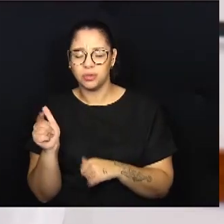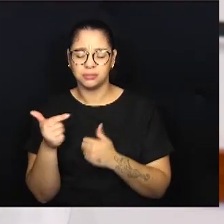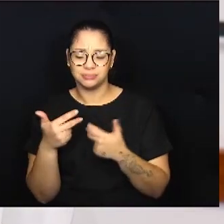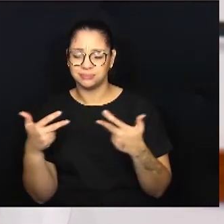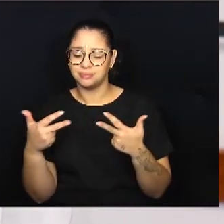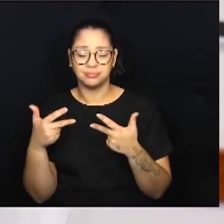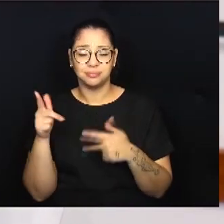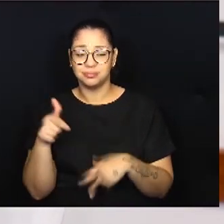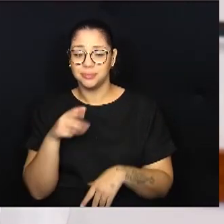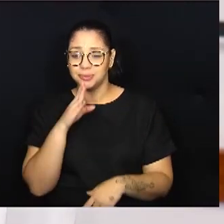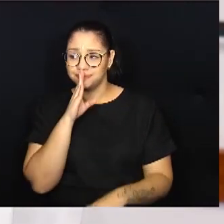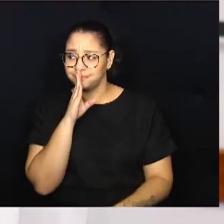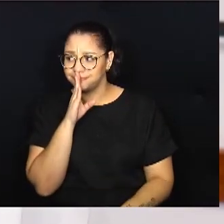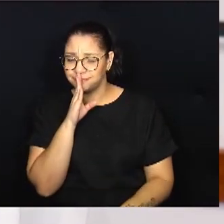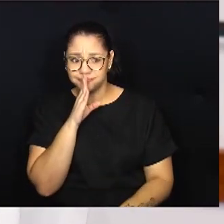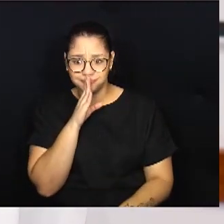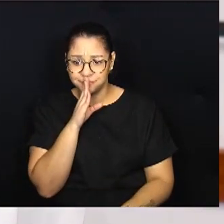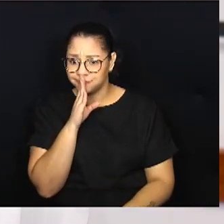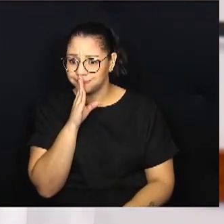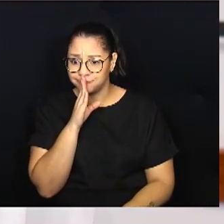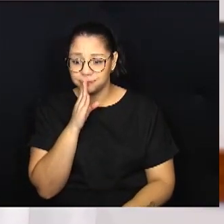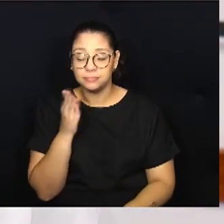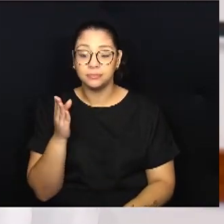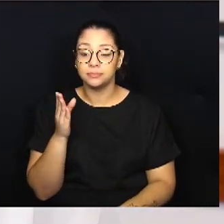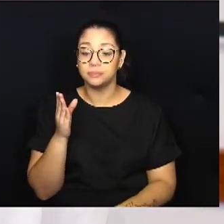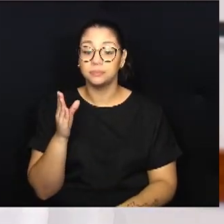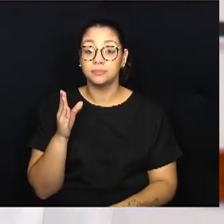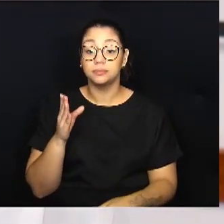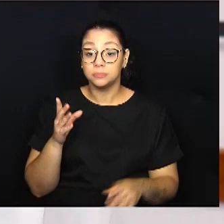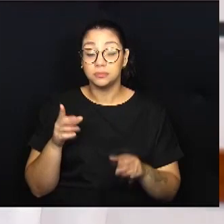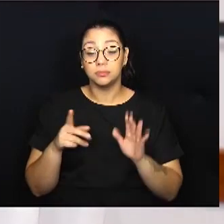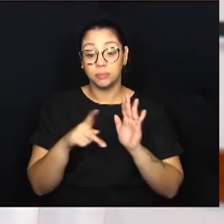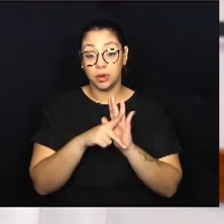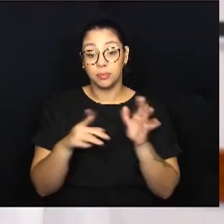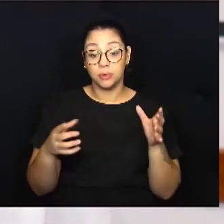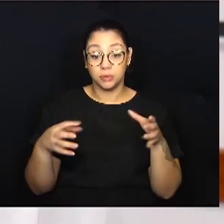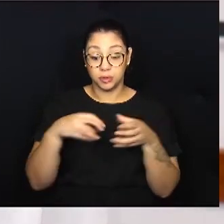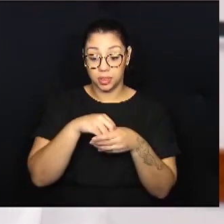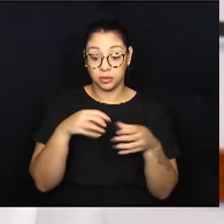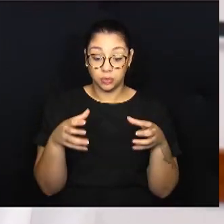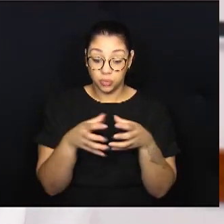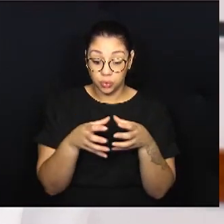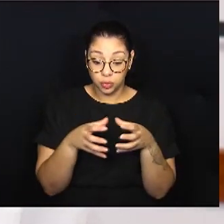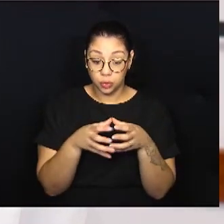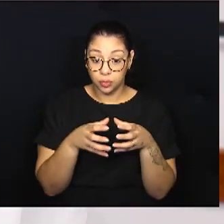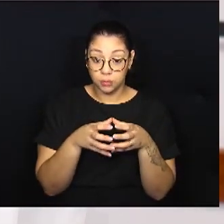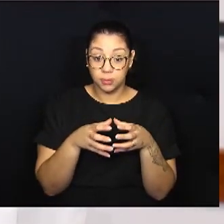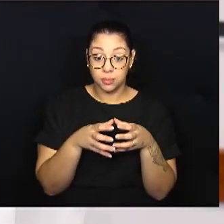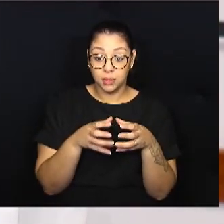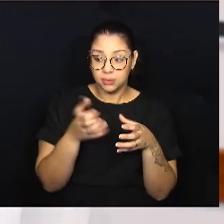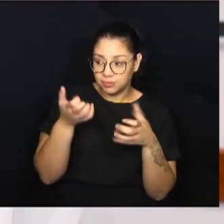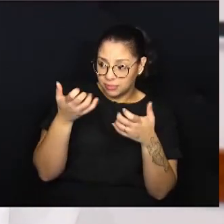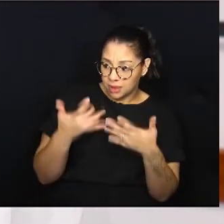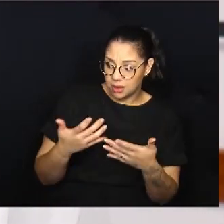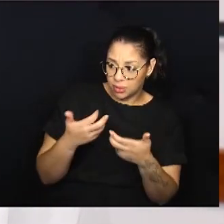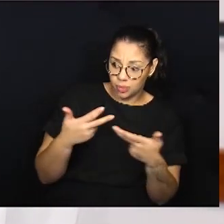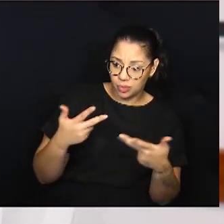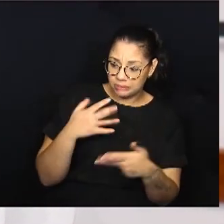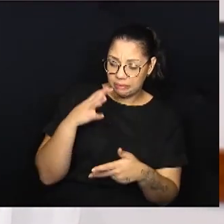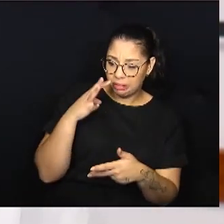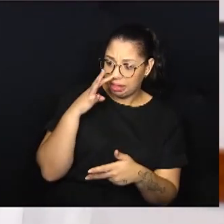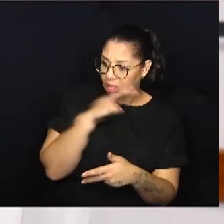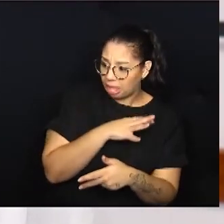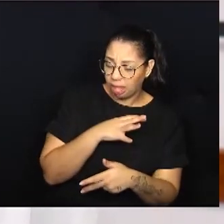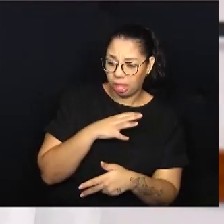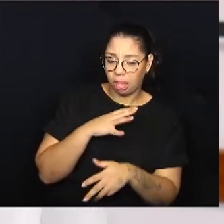que são silenciados. E não duvido que dentro dos próprios clubes, quando eles relatam casos de racismo que eles